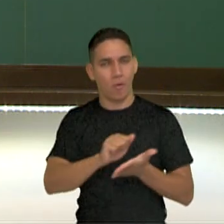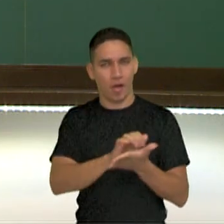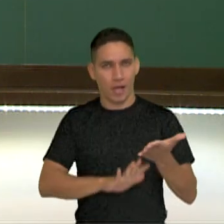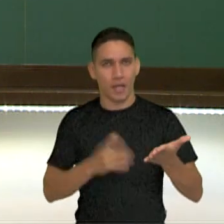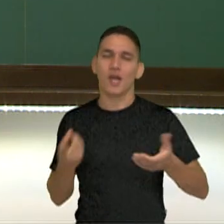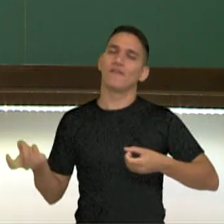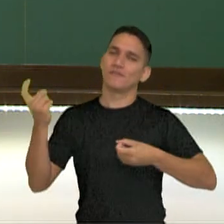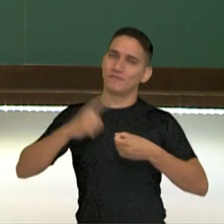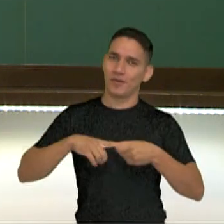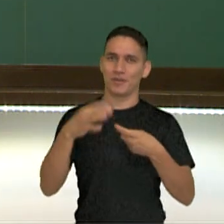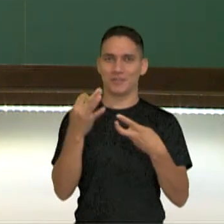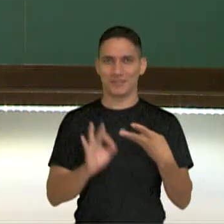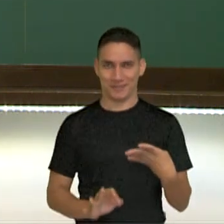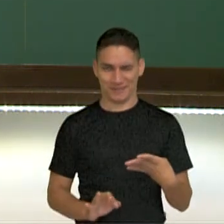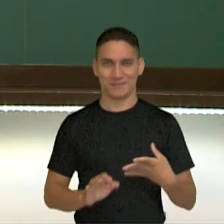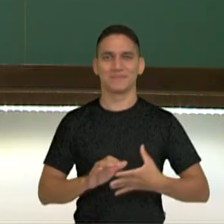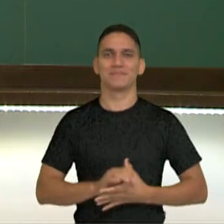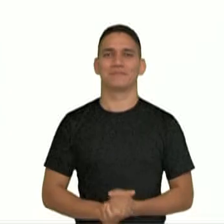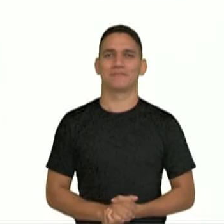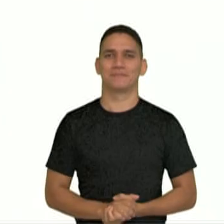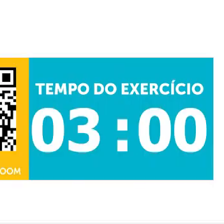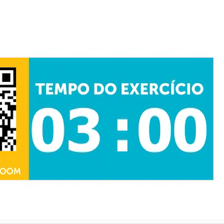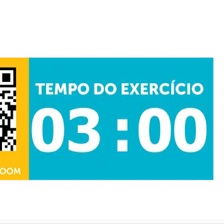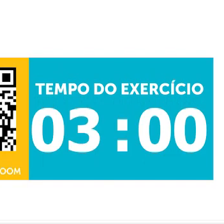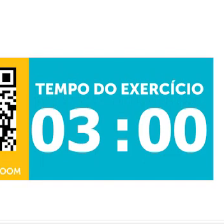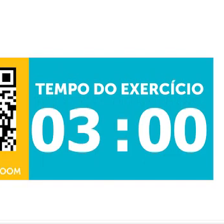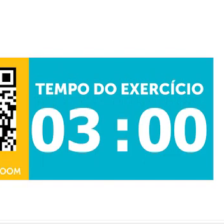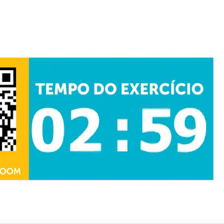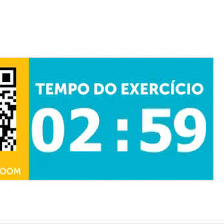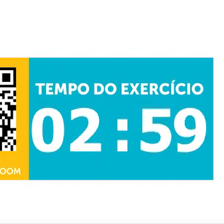e eu logo volto, né, para fazermos a correção.